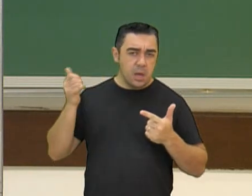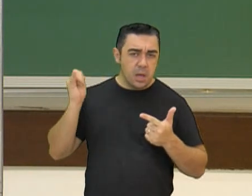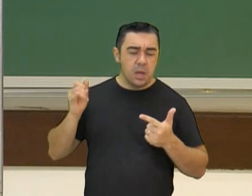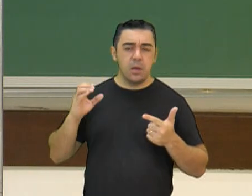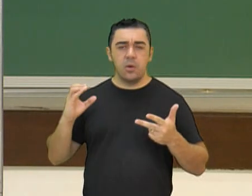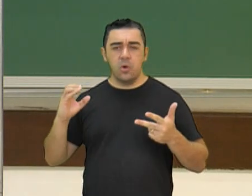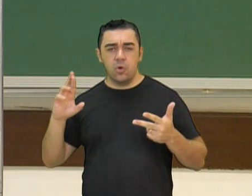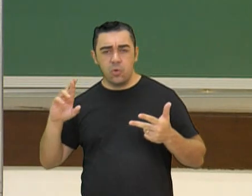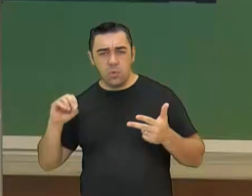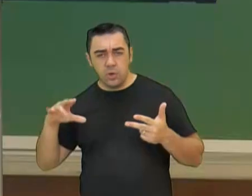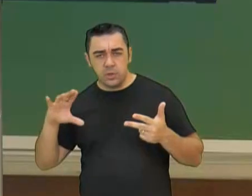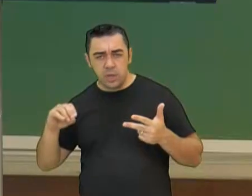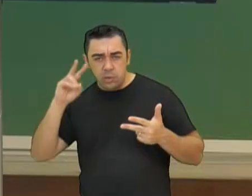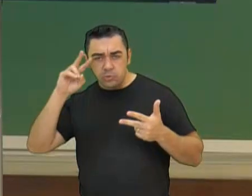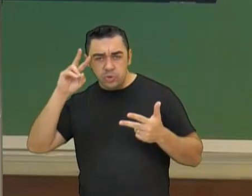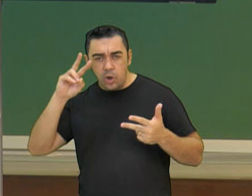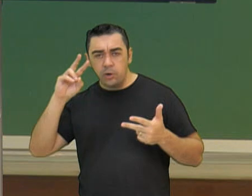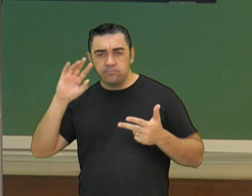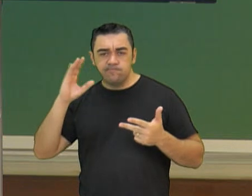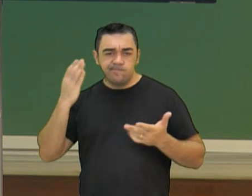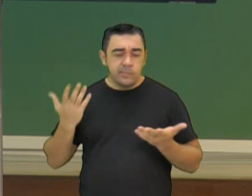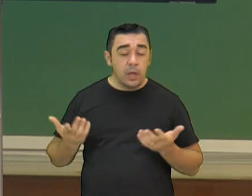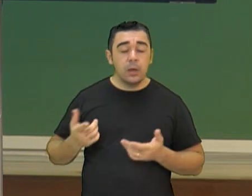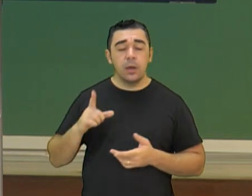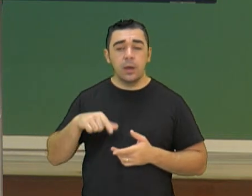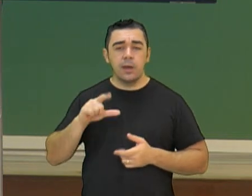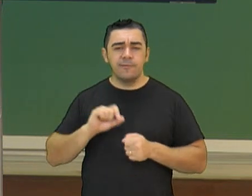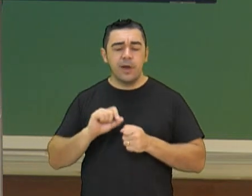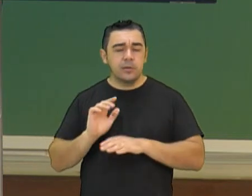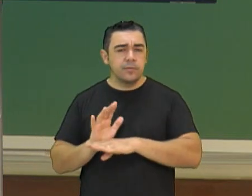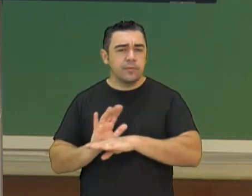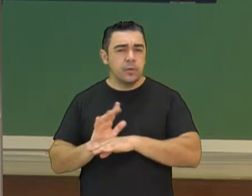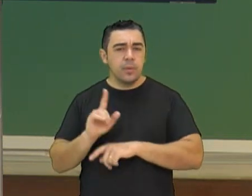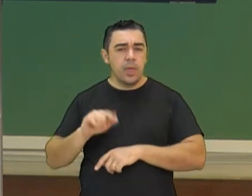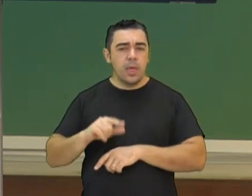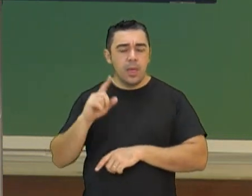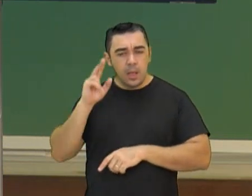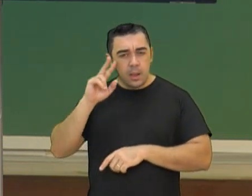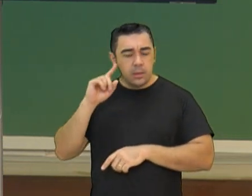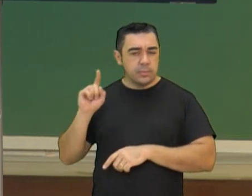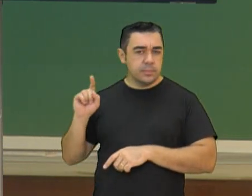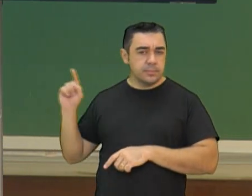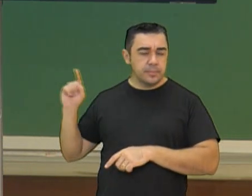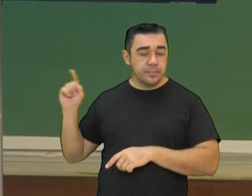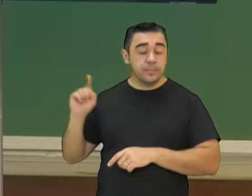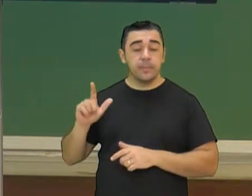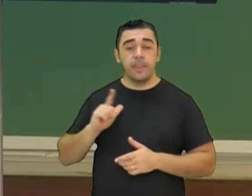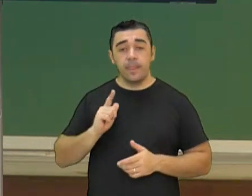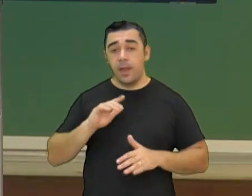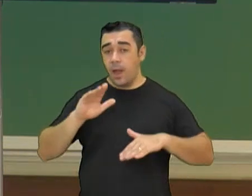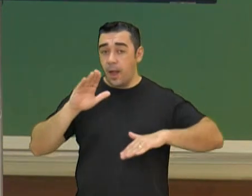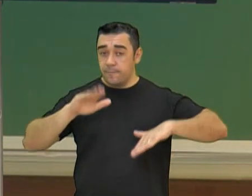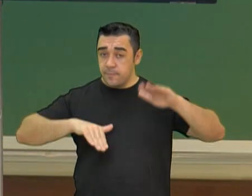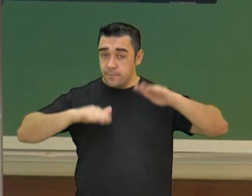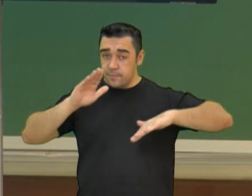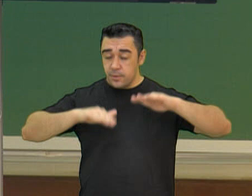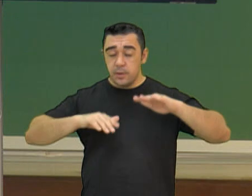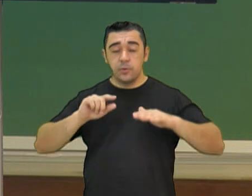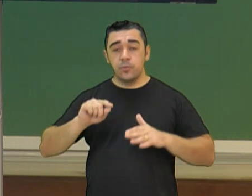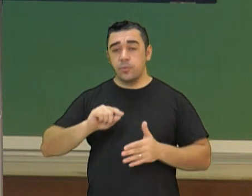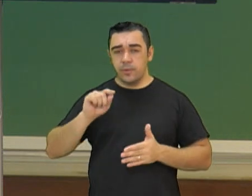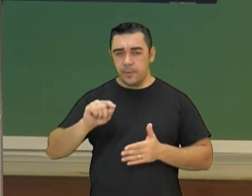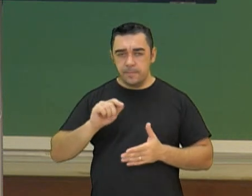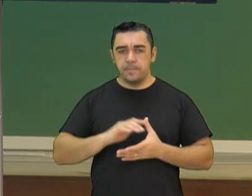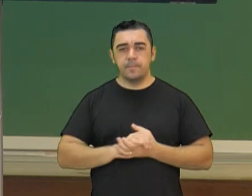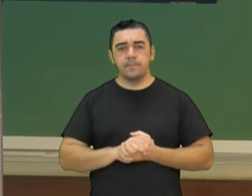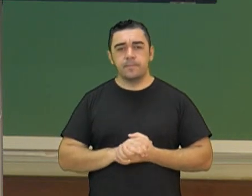e transforma num filme, numa produção cinematográfica. Então a gente tem a releitura dessa obra. Né, e às vezes,